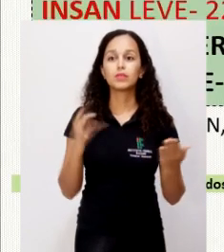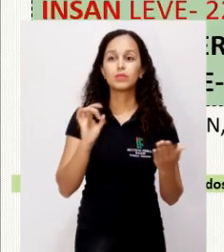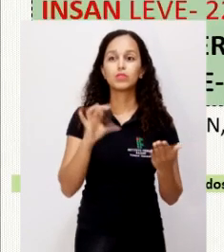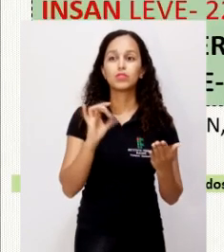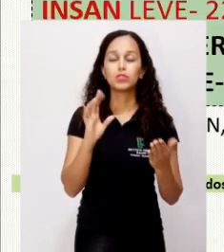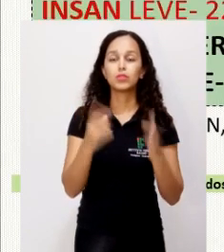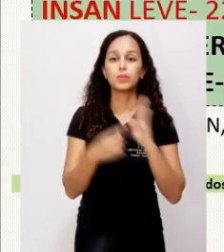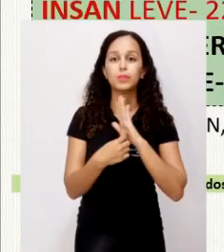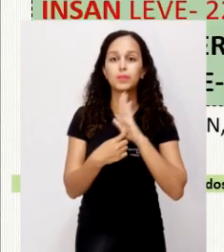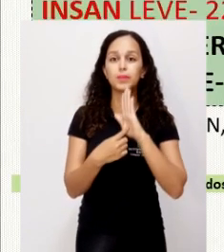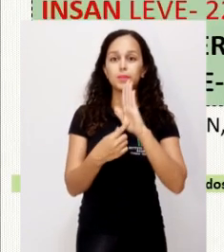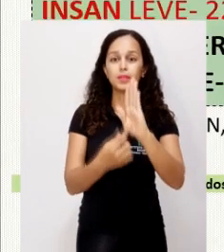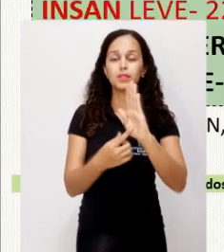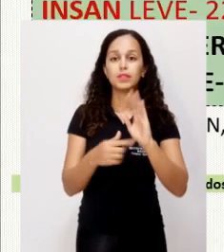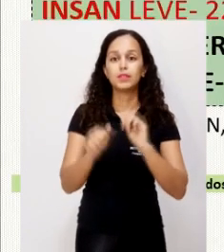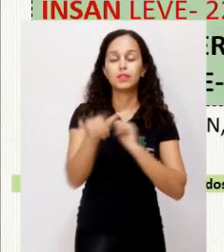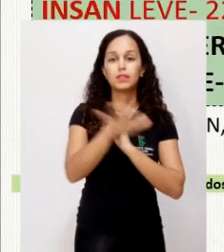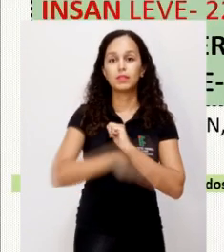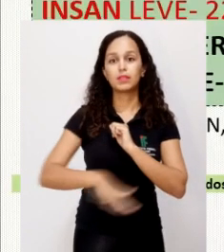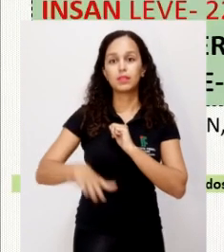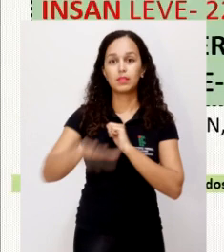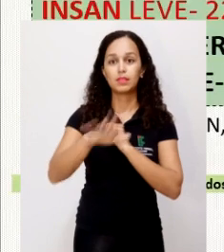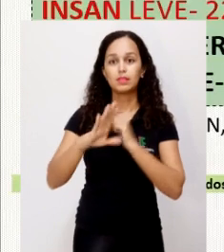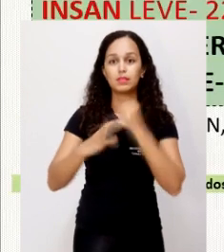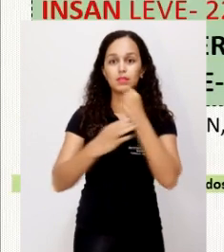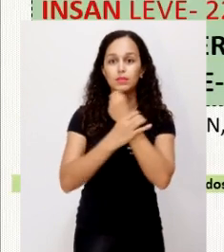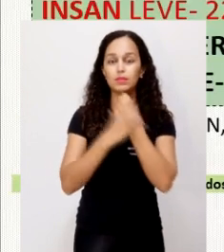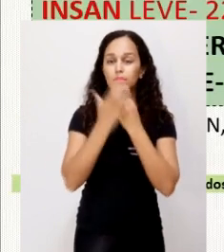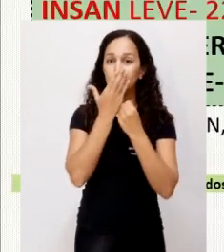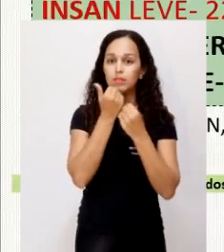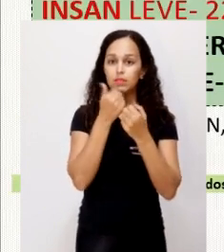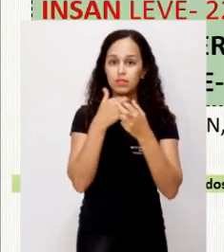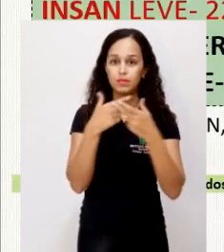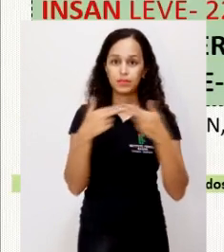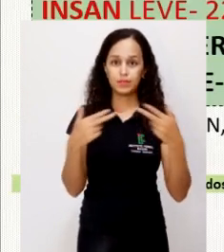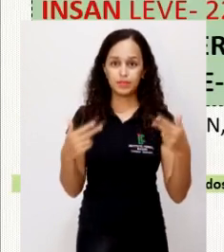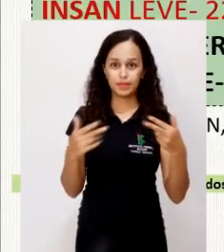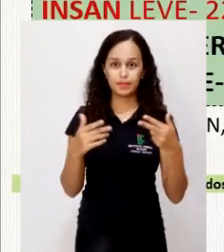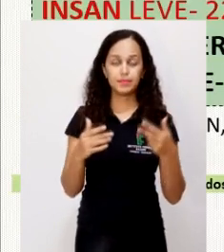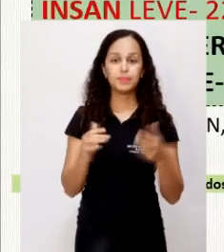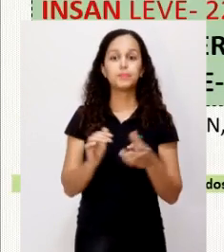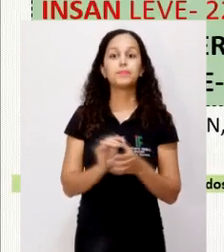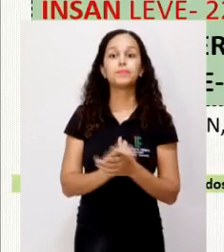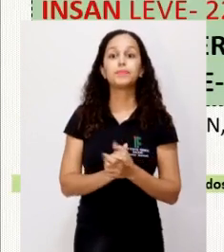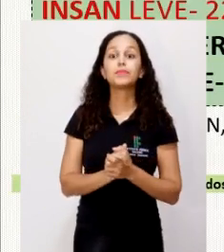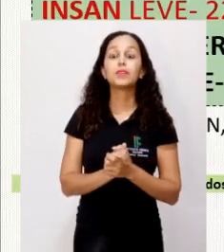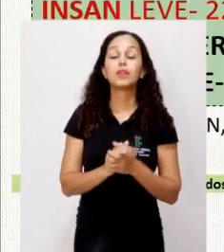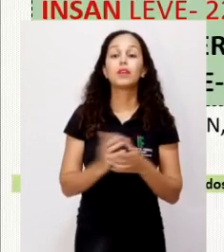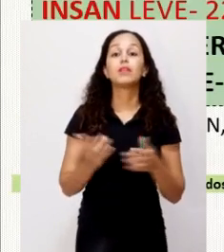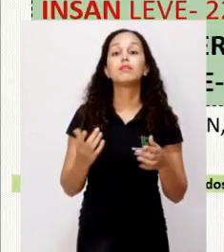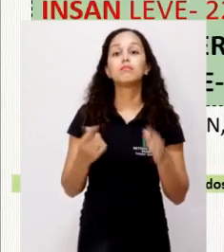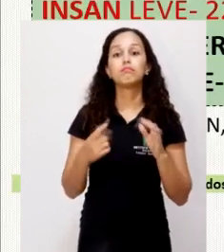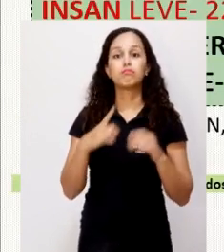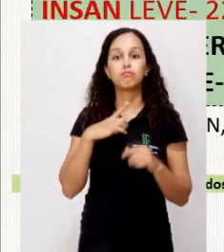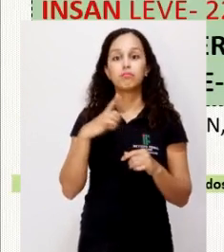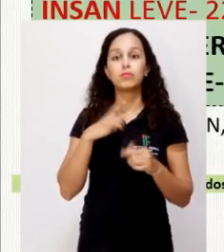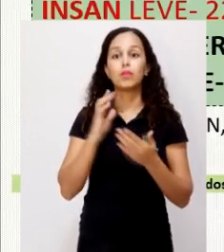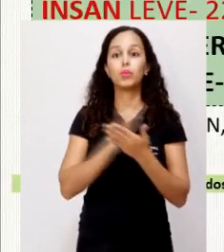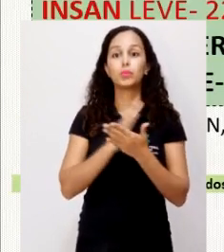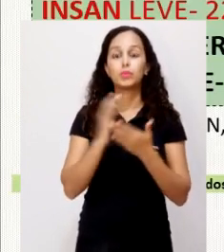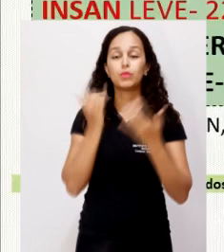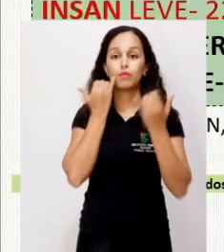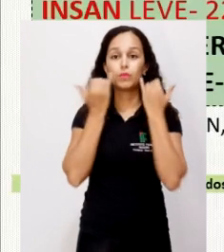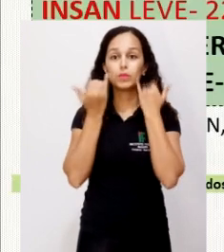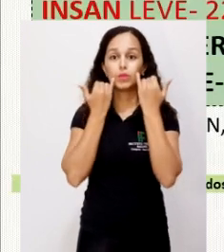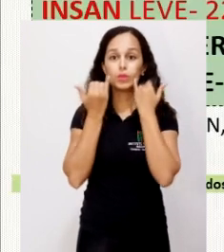Então, só para apresentar este cenário de segurança alimentar versus a insegurança alimentar e nutricional, eu trouxe aqui